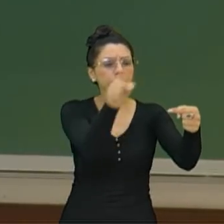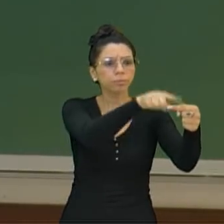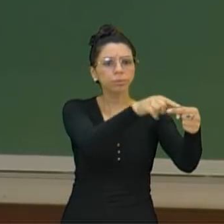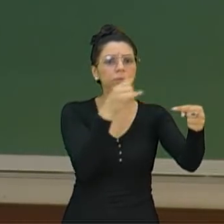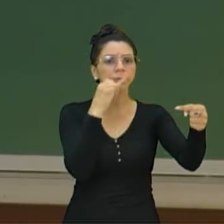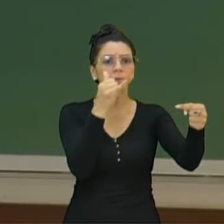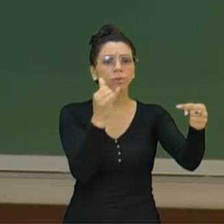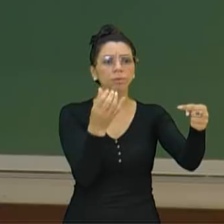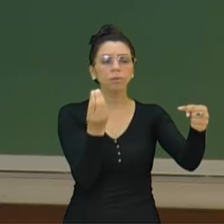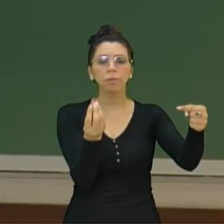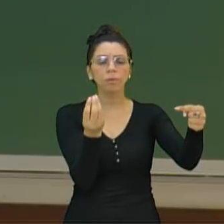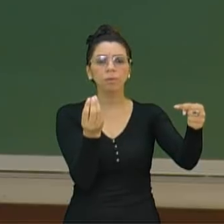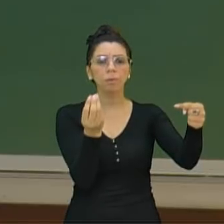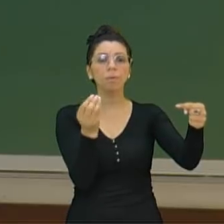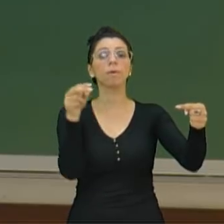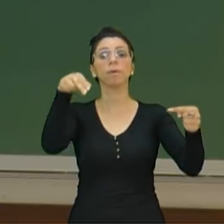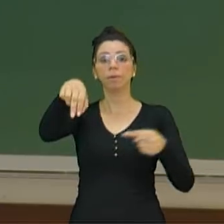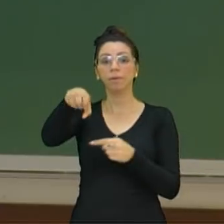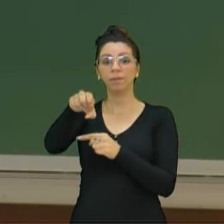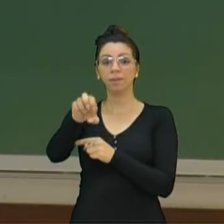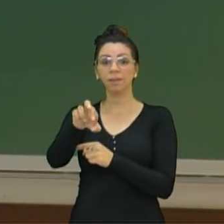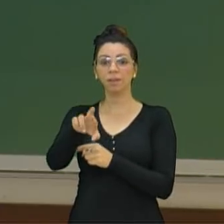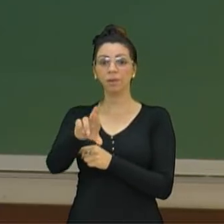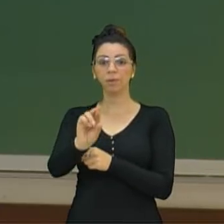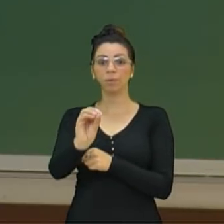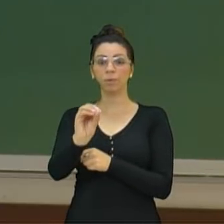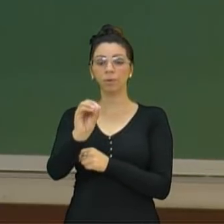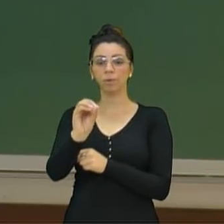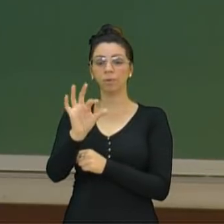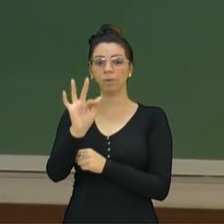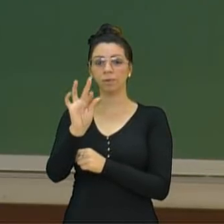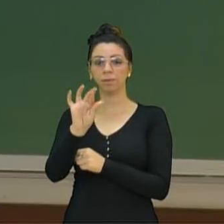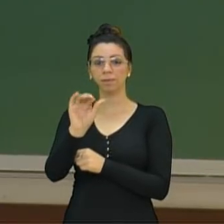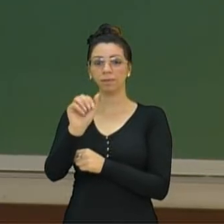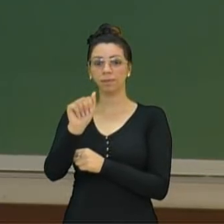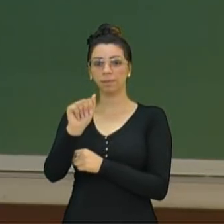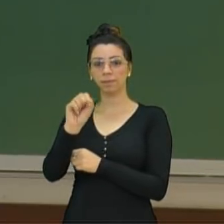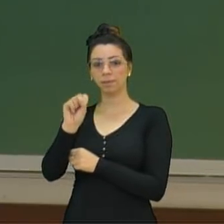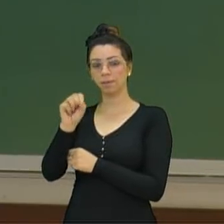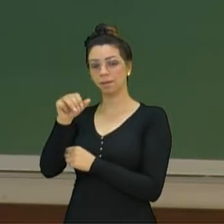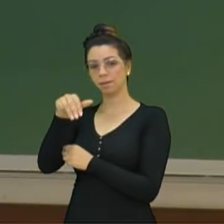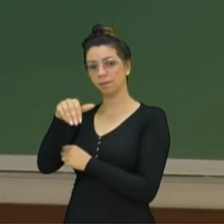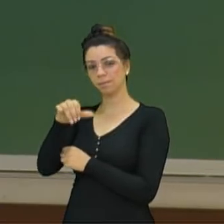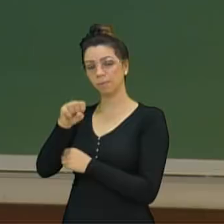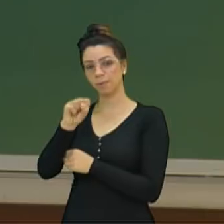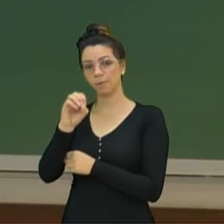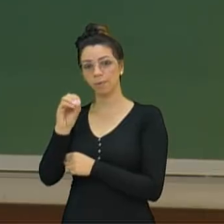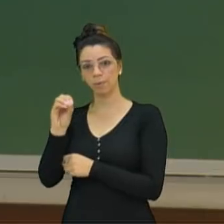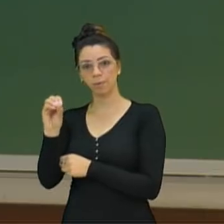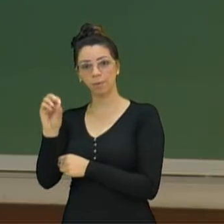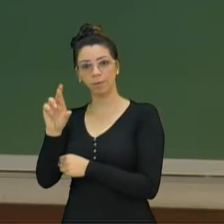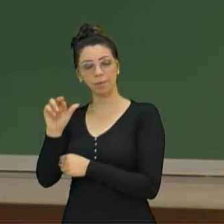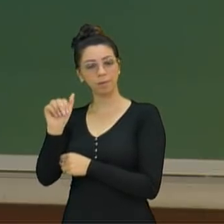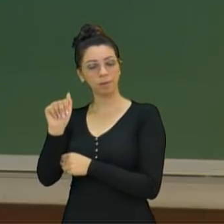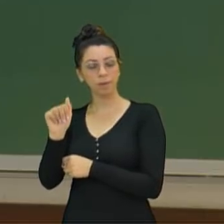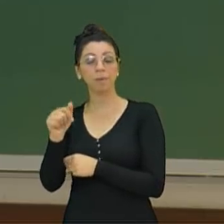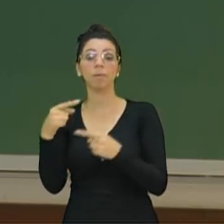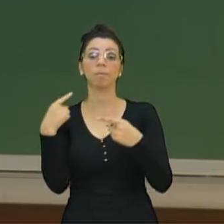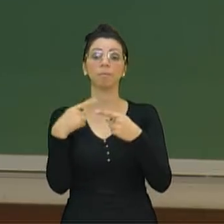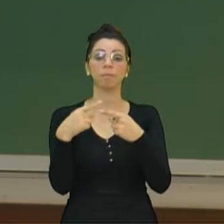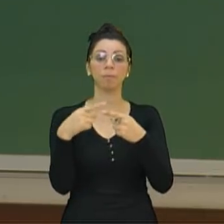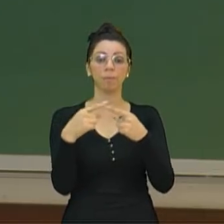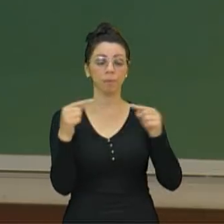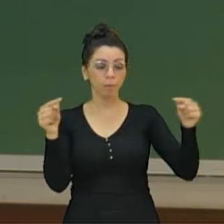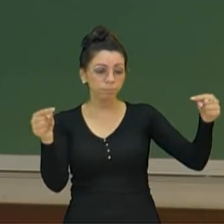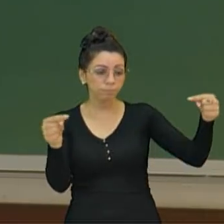aos neurotransmissores. Esse impulso lá no final do axônio, ele vai liberar essas